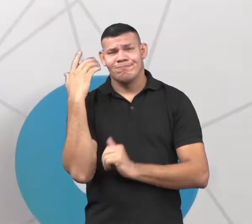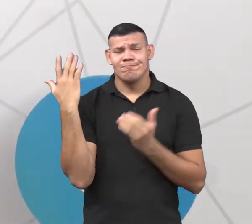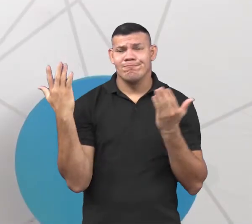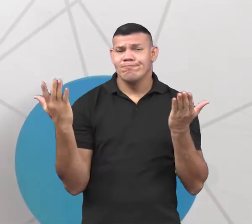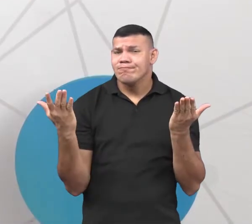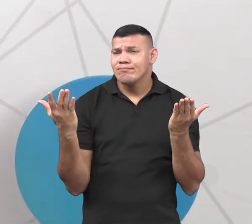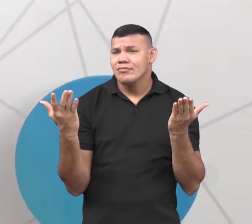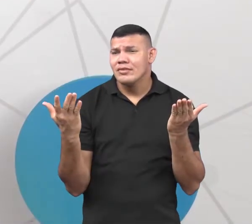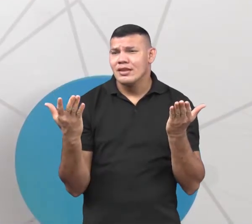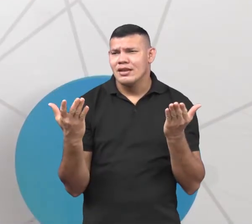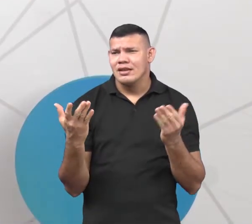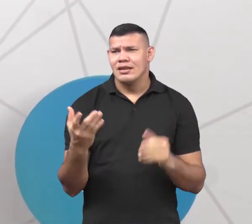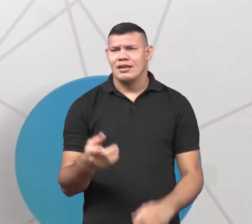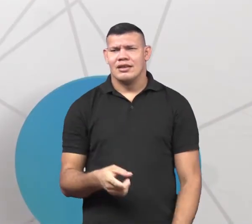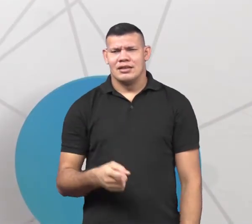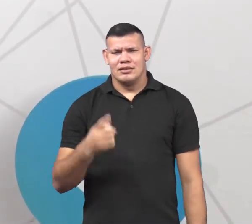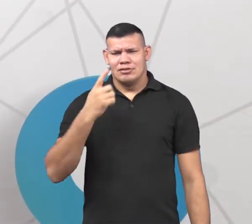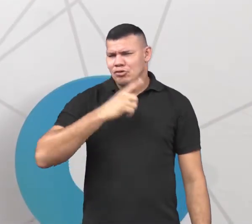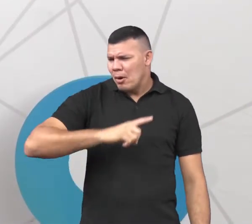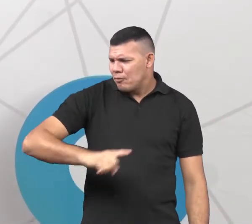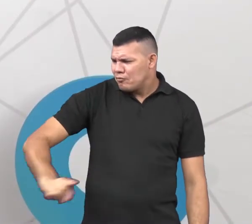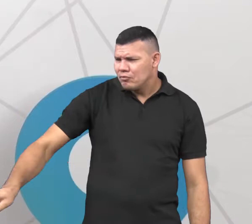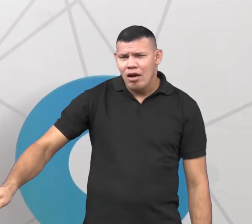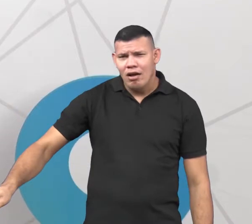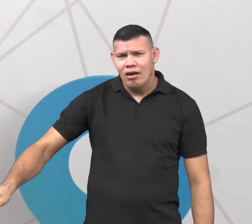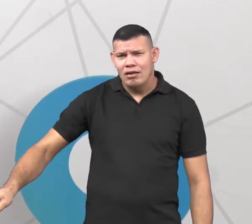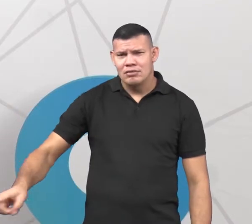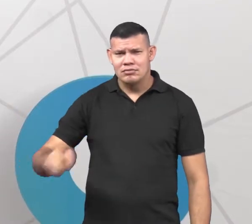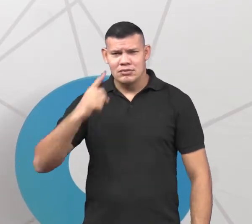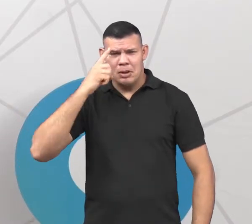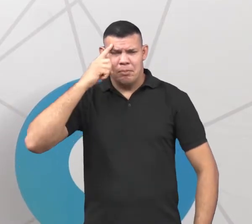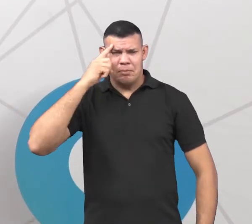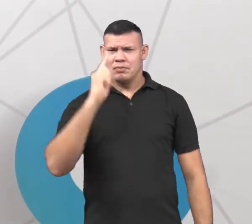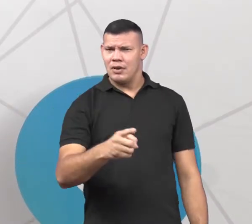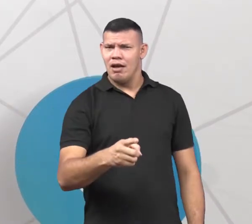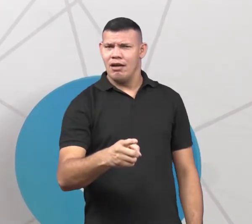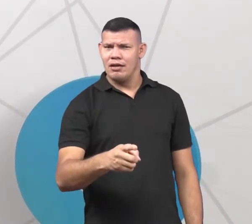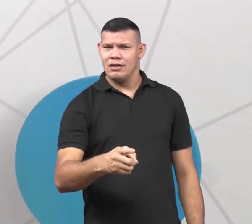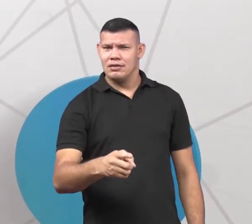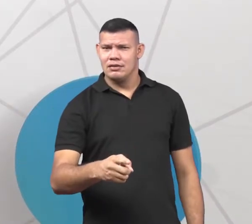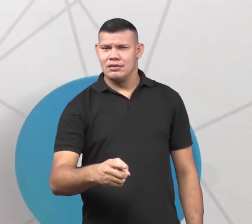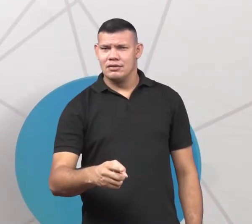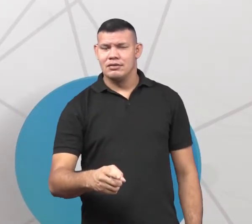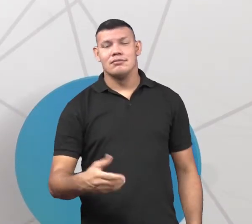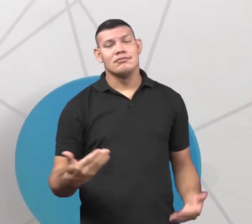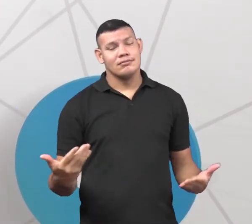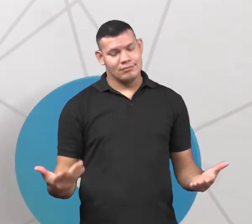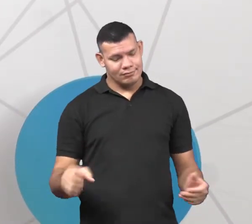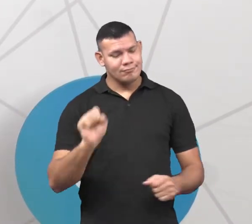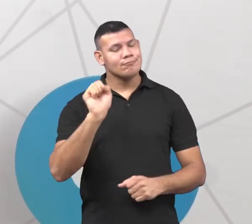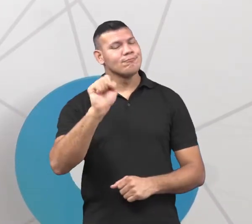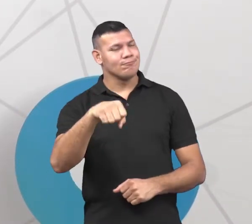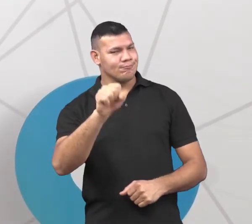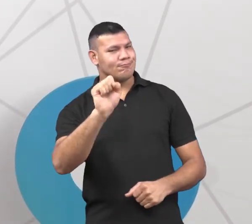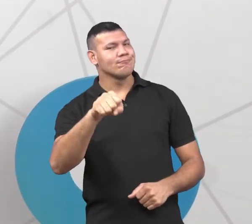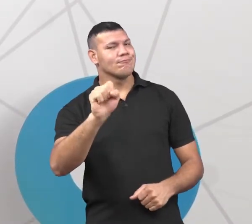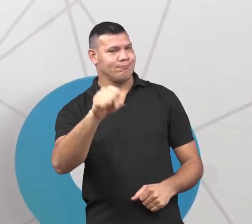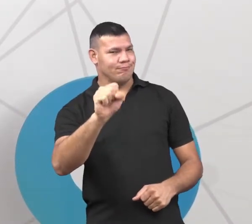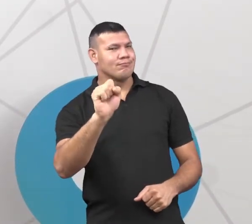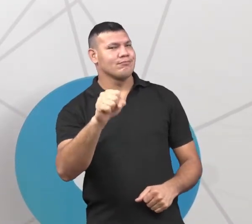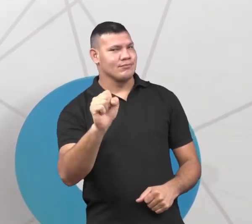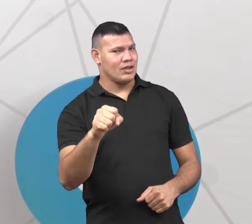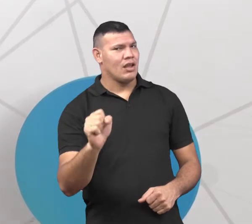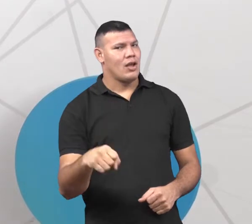aqui, ó. Imperativo é uma ordem, é un mandato, ¿sí? Bueno, sí,